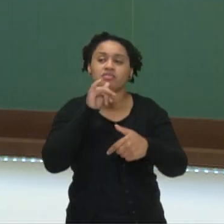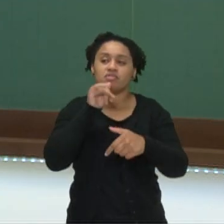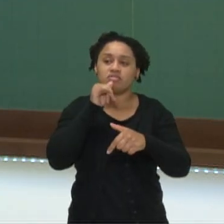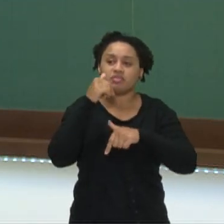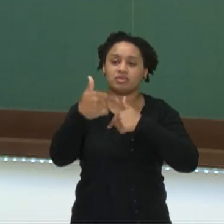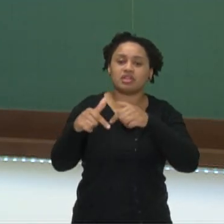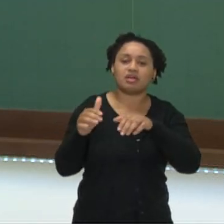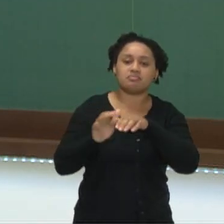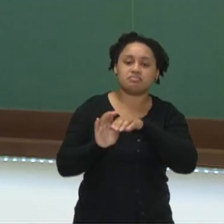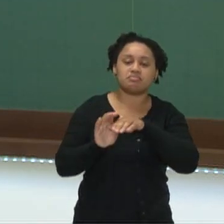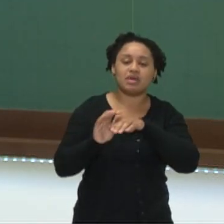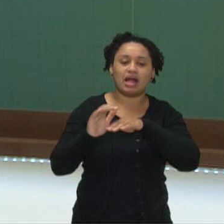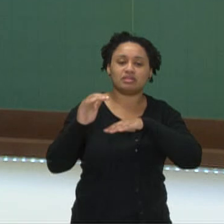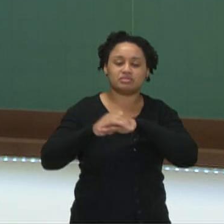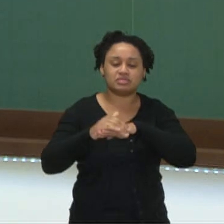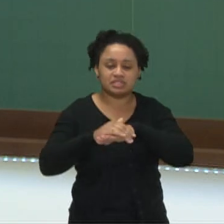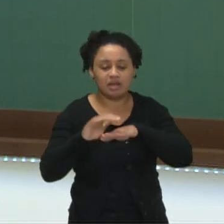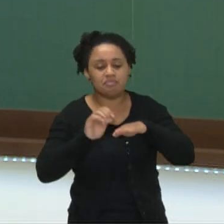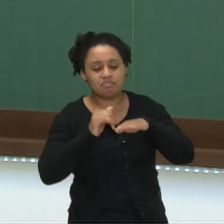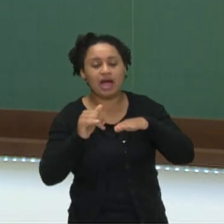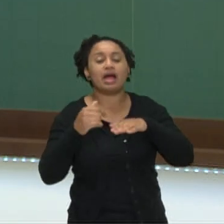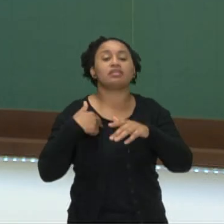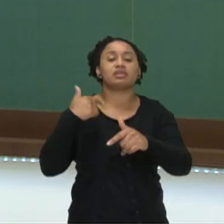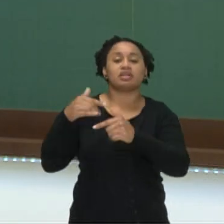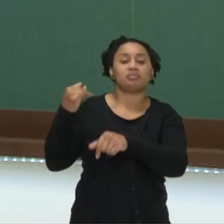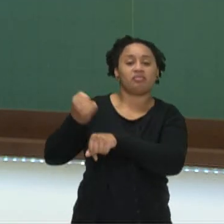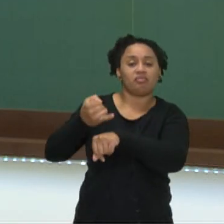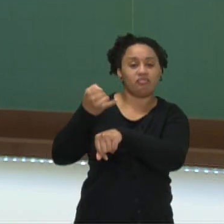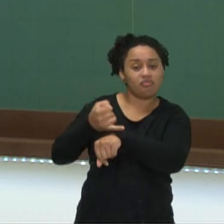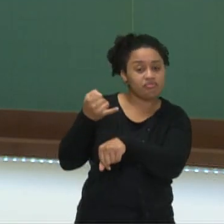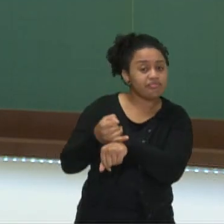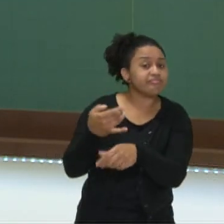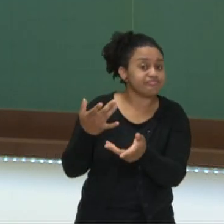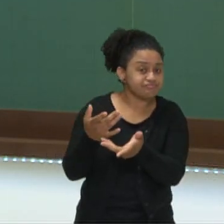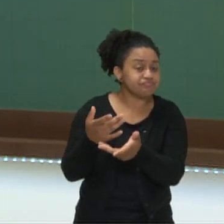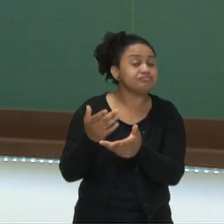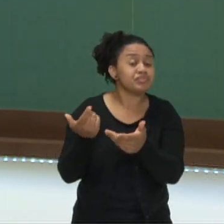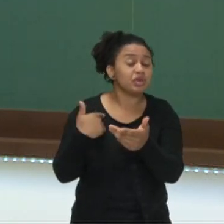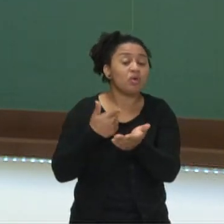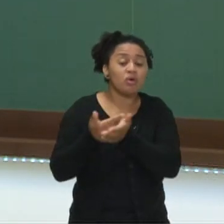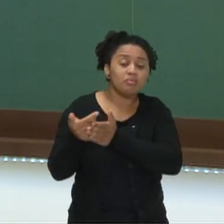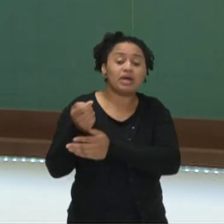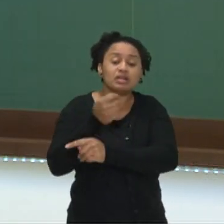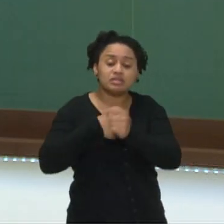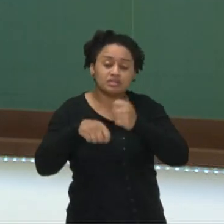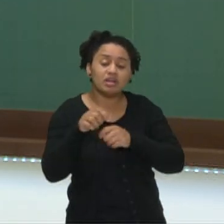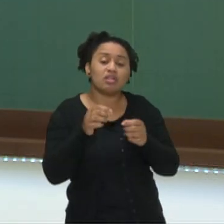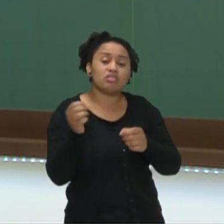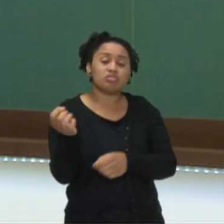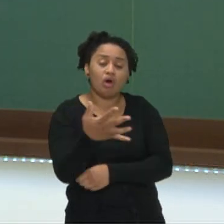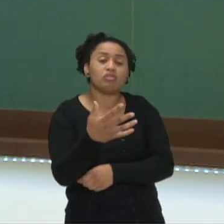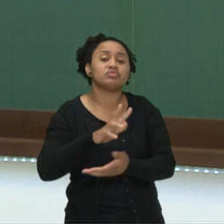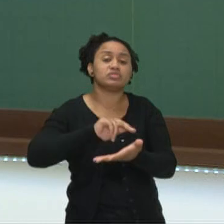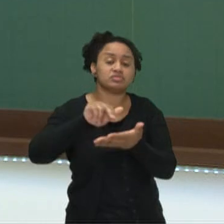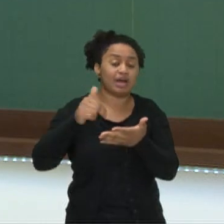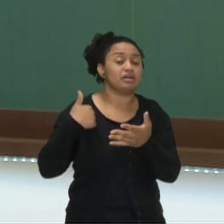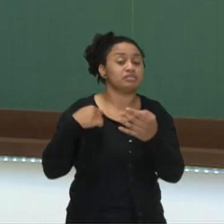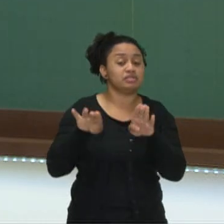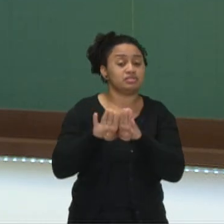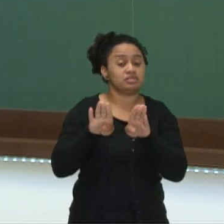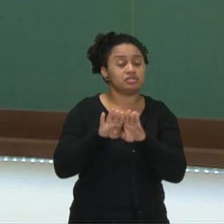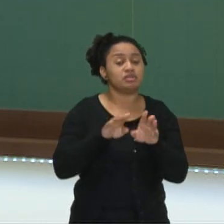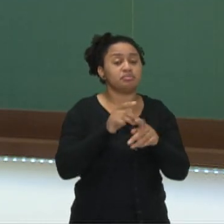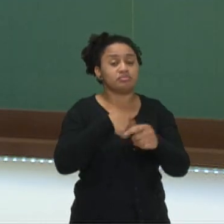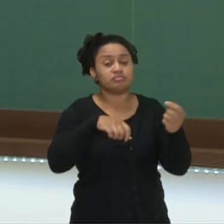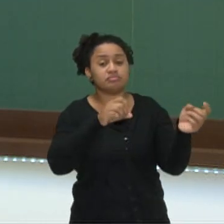sapateiro, né? Um ferreiro, certo? Então, a gente vai ter surgimento de vários comerciantes ambulantes nas cidades